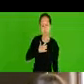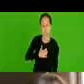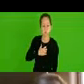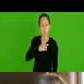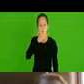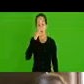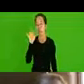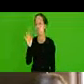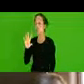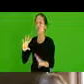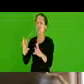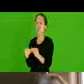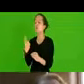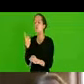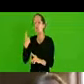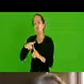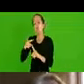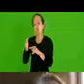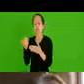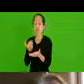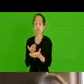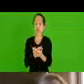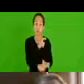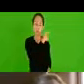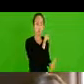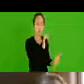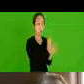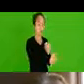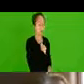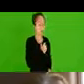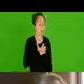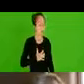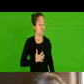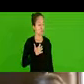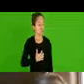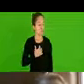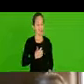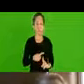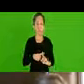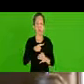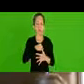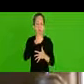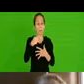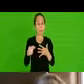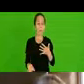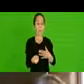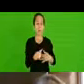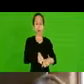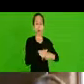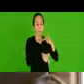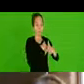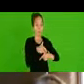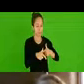dentro daquele grupo, aquele contexto, mas a Marli André vai falar que nós